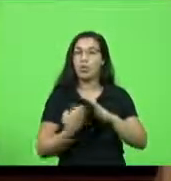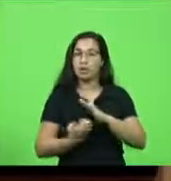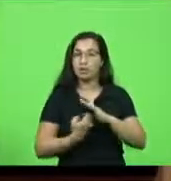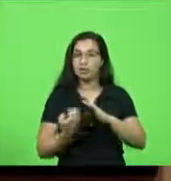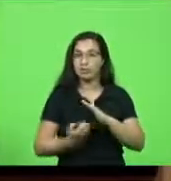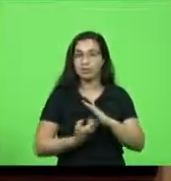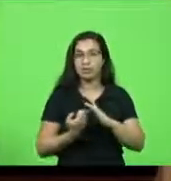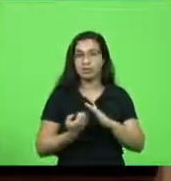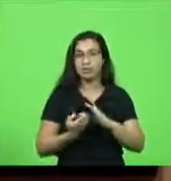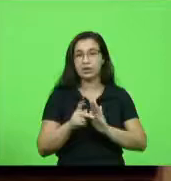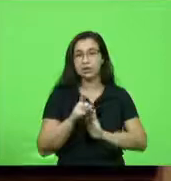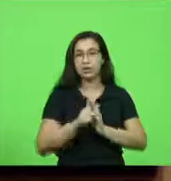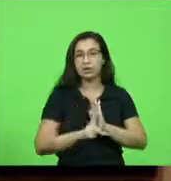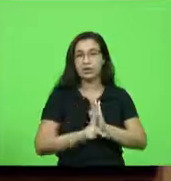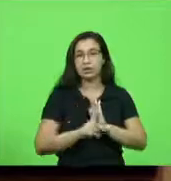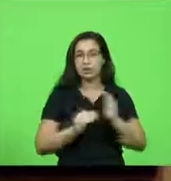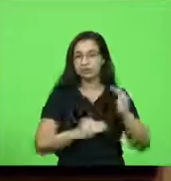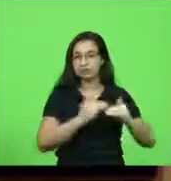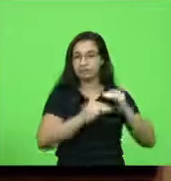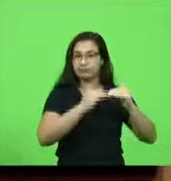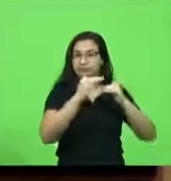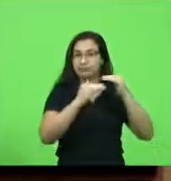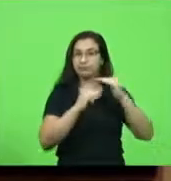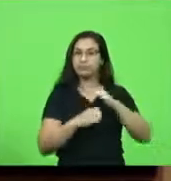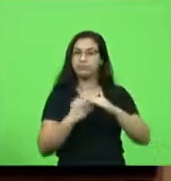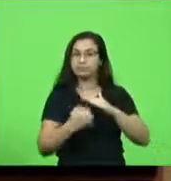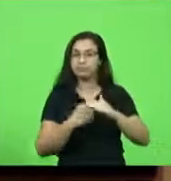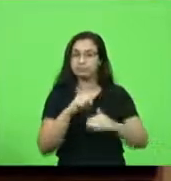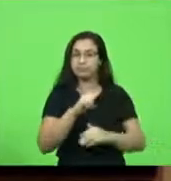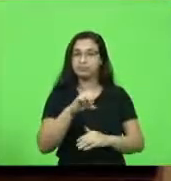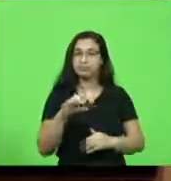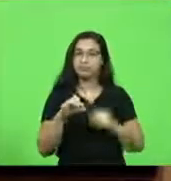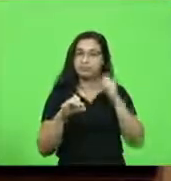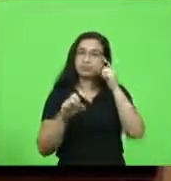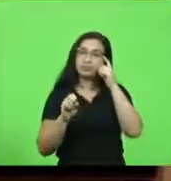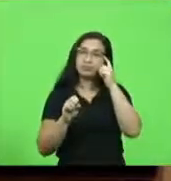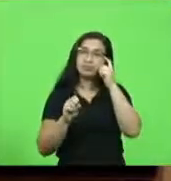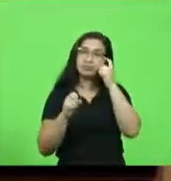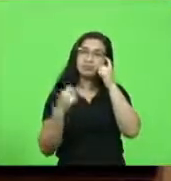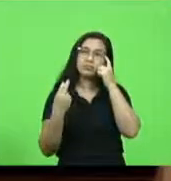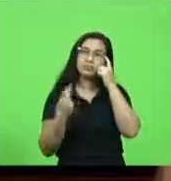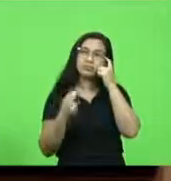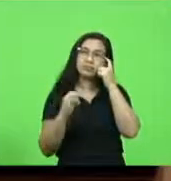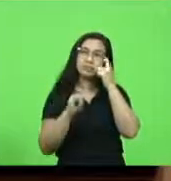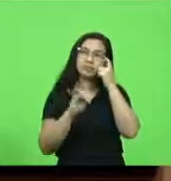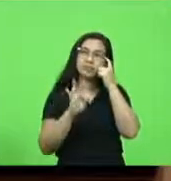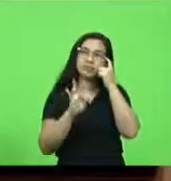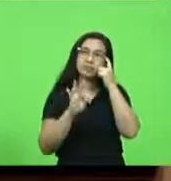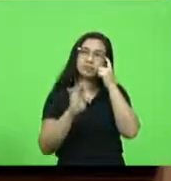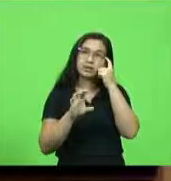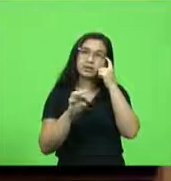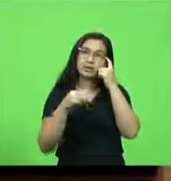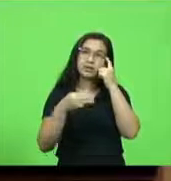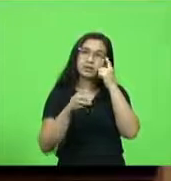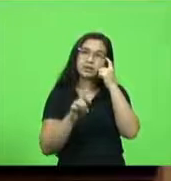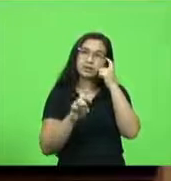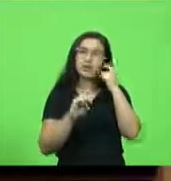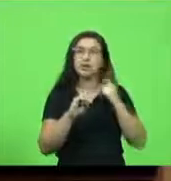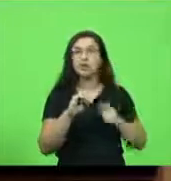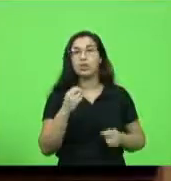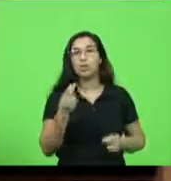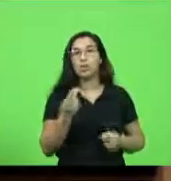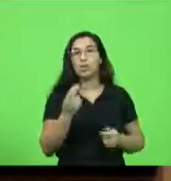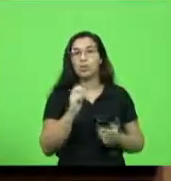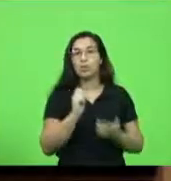no programa de desenvolvimento da empresa catarinense, ou no ITCMD, ou devendo o imposto do carro,